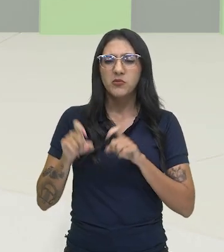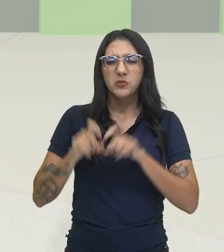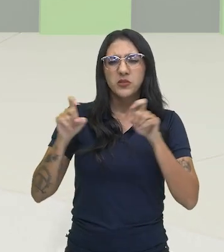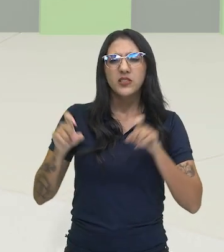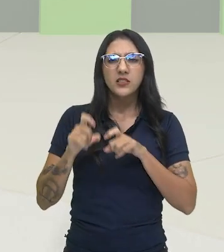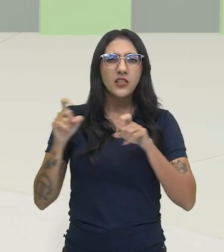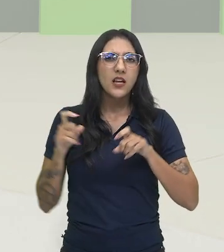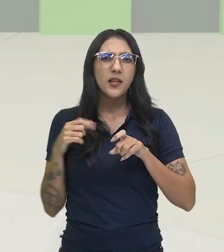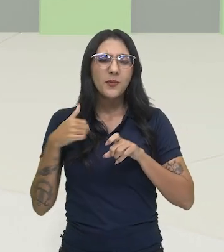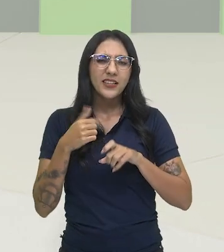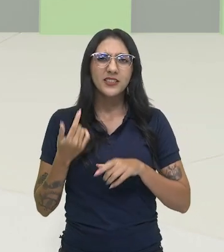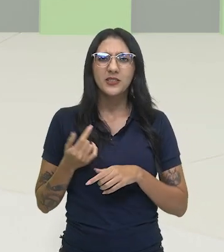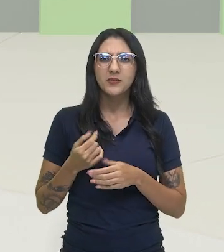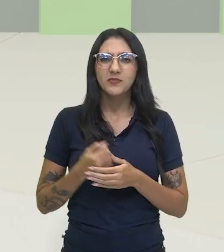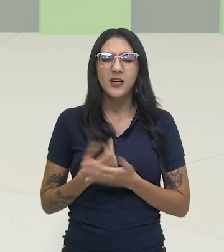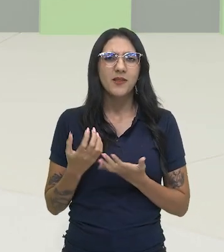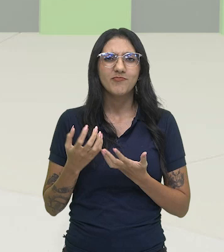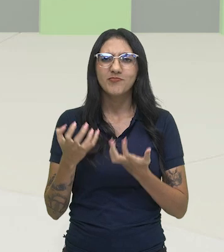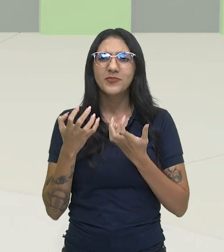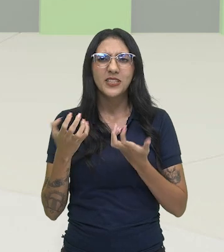computadores que a gente quer